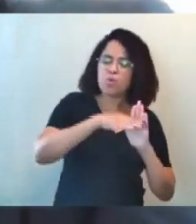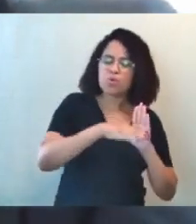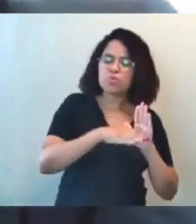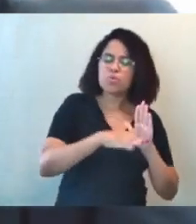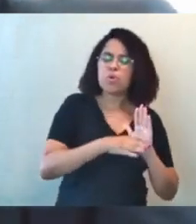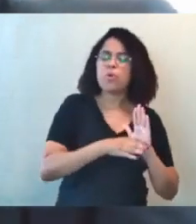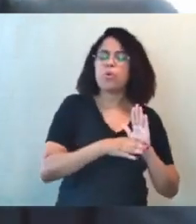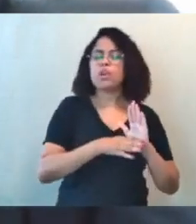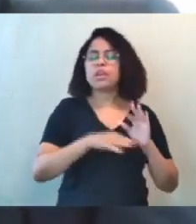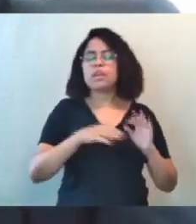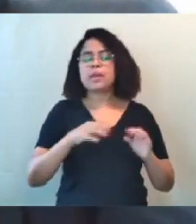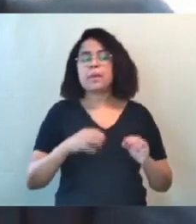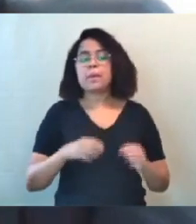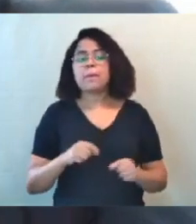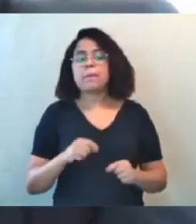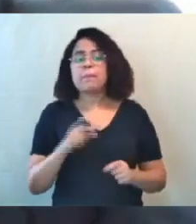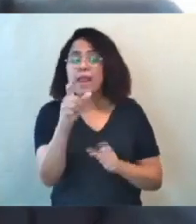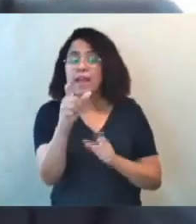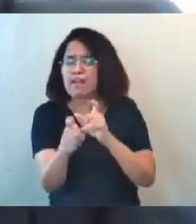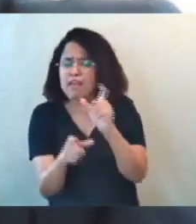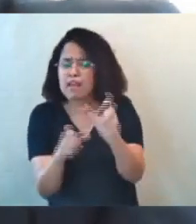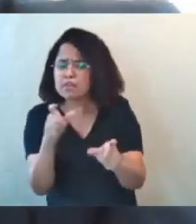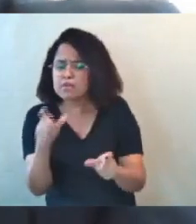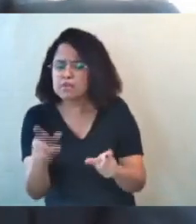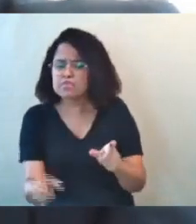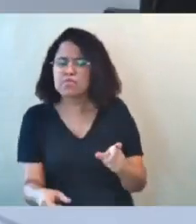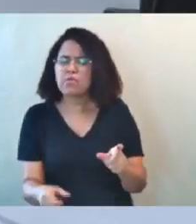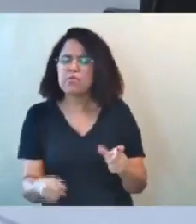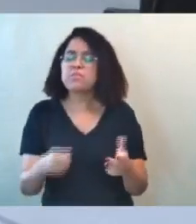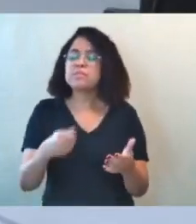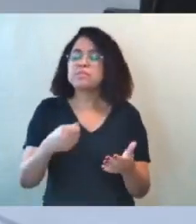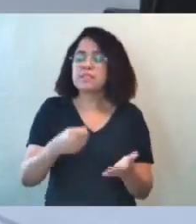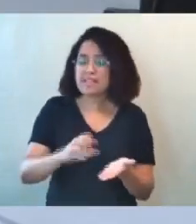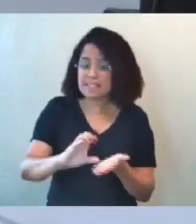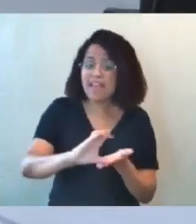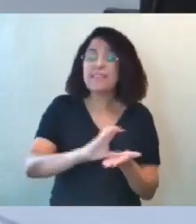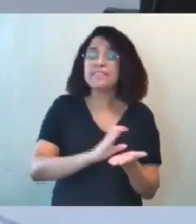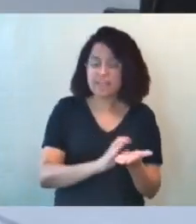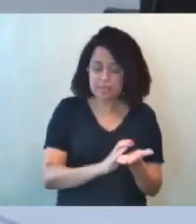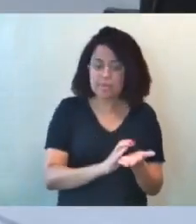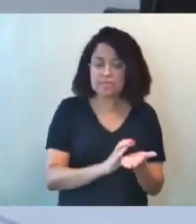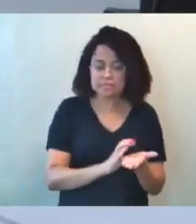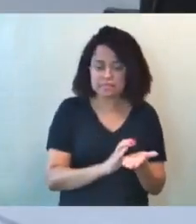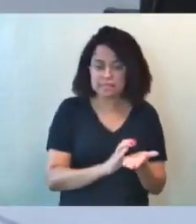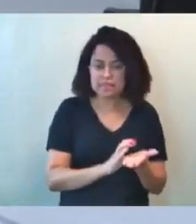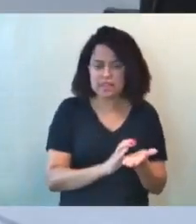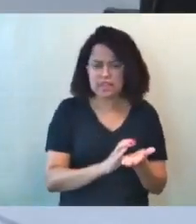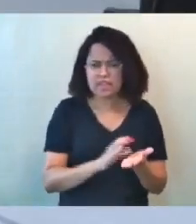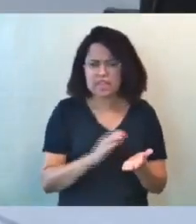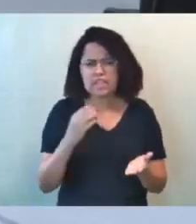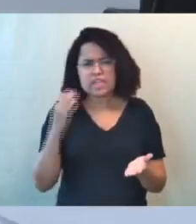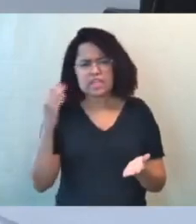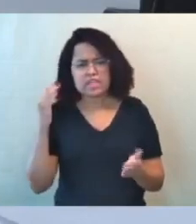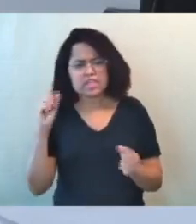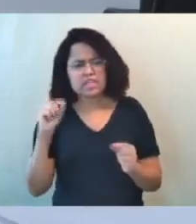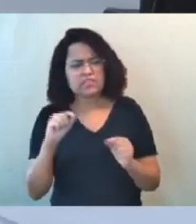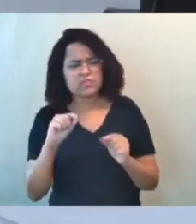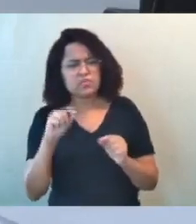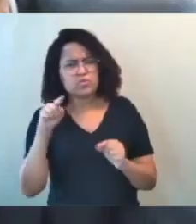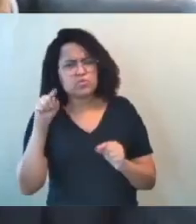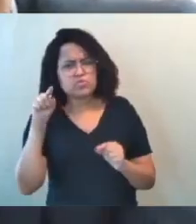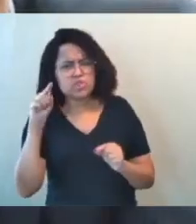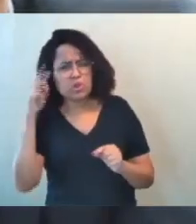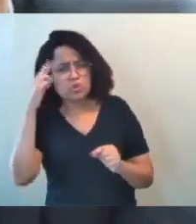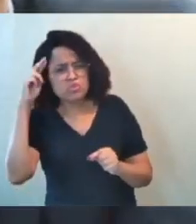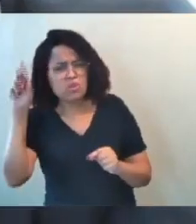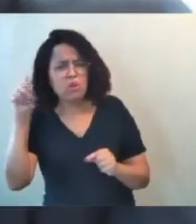estão recebendo. Obviamente, esse controle existe. Não, meu senhor falou que não é feito ainda, que pode vir a ser feito? Não, o que a senhora